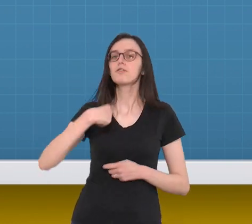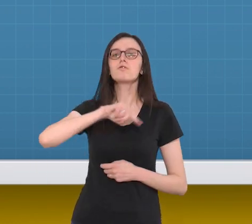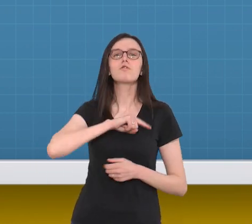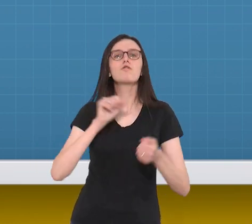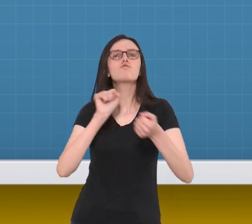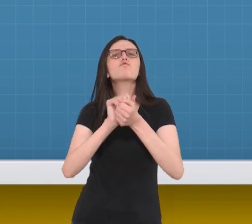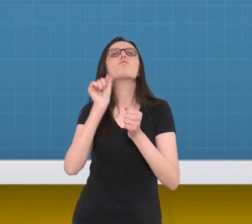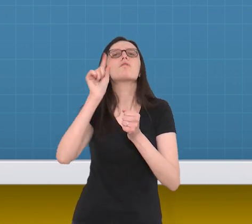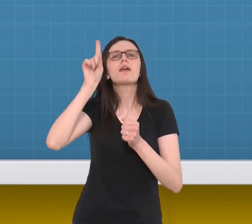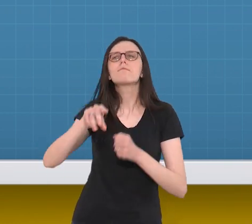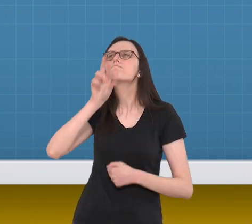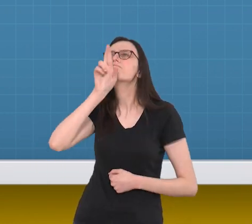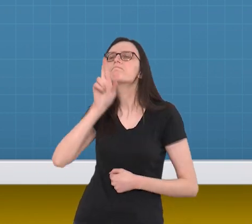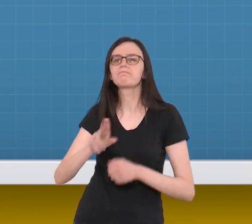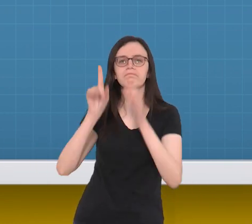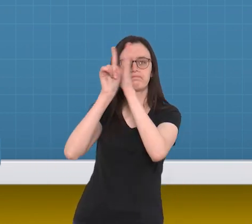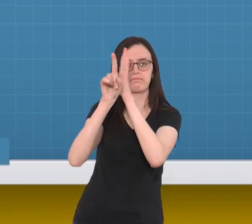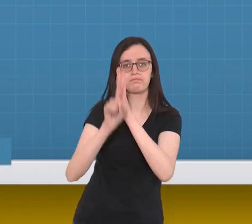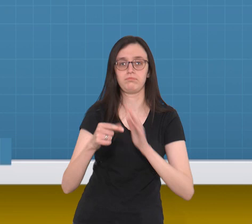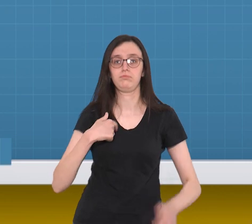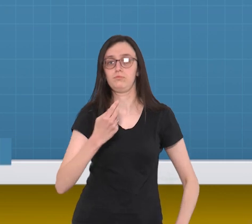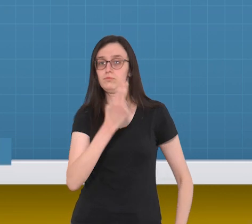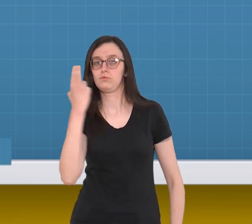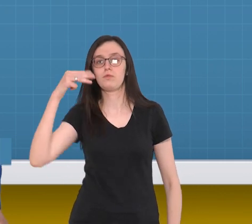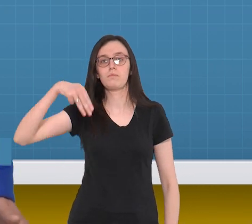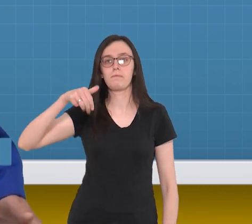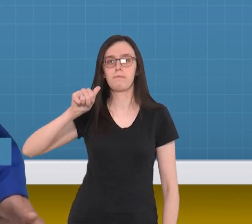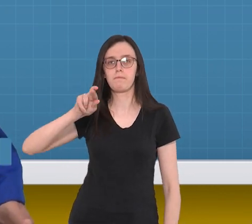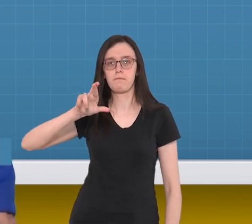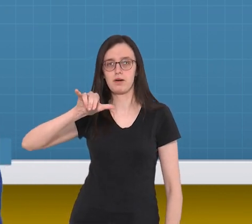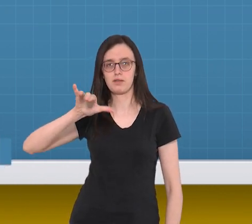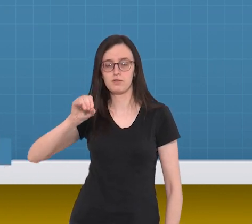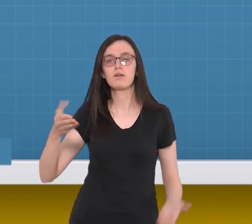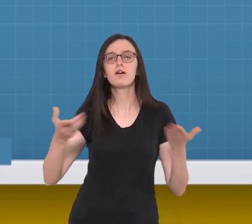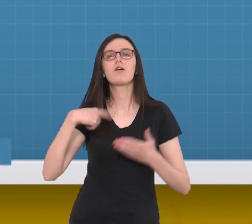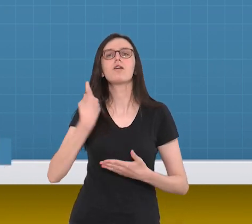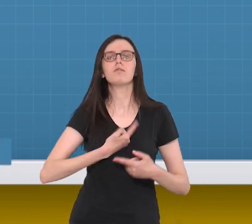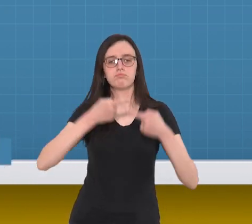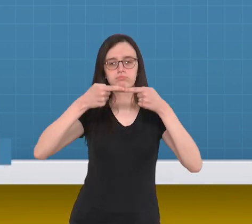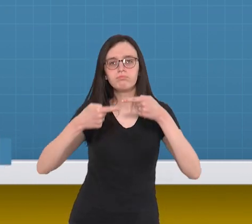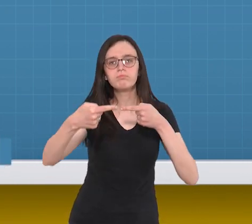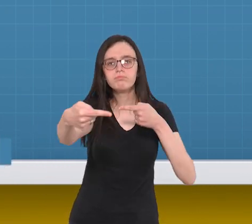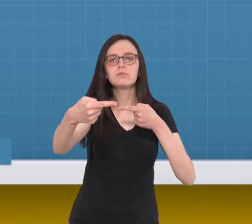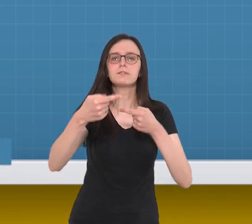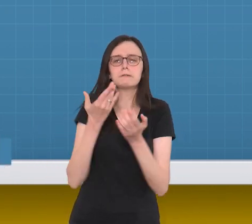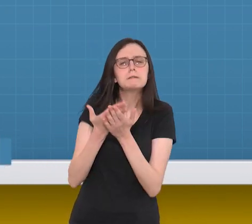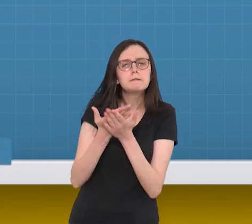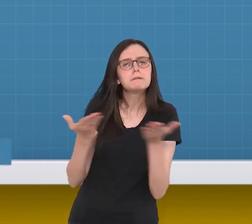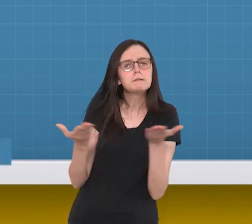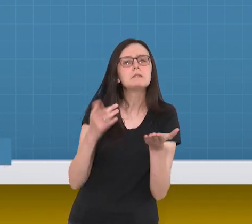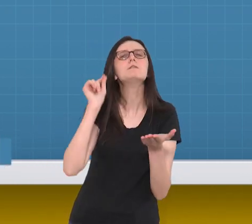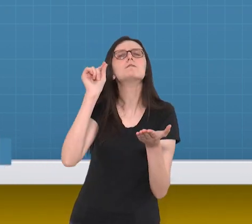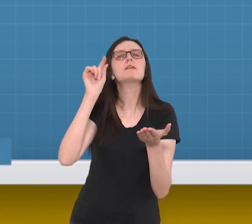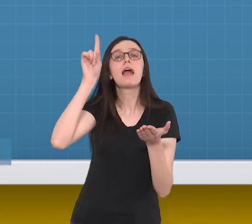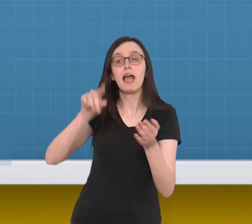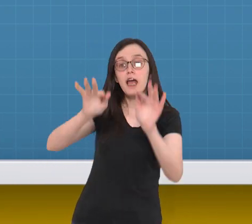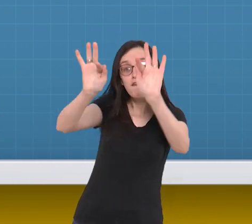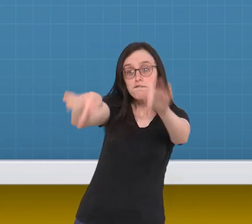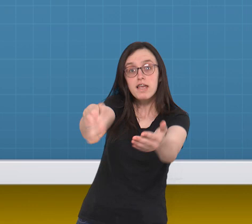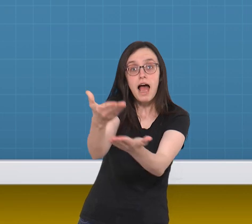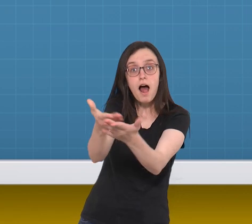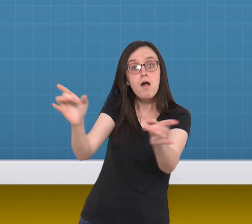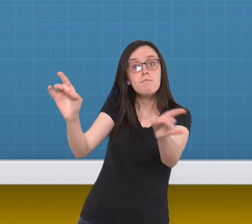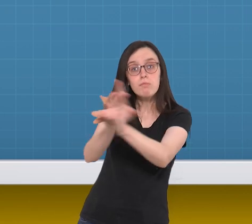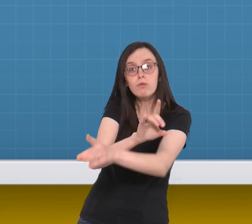resolver juntos alguns problemas. Meu nome é Márcio e eu vou acompanhar você agora pela próxima hora. E vamos chegar lá ao final de